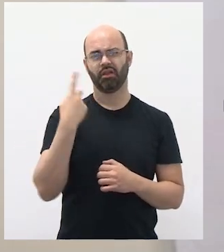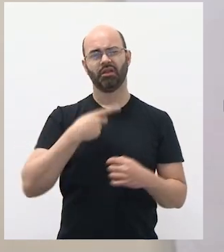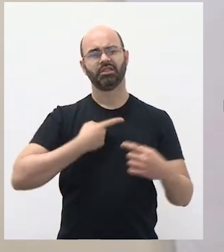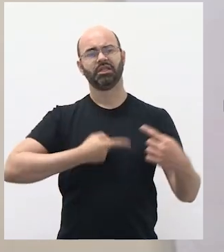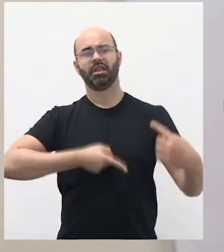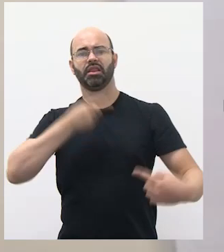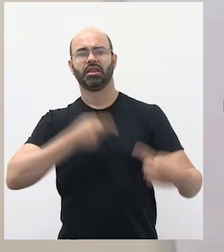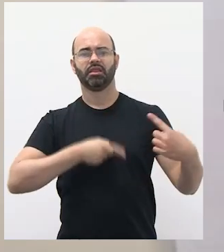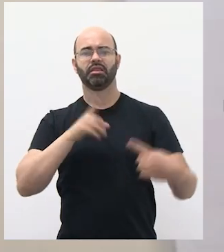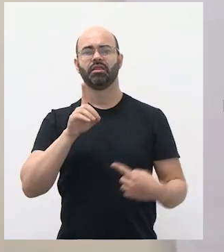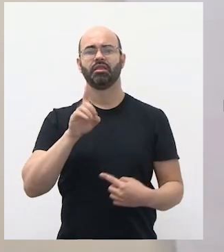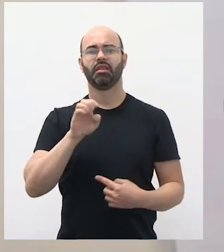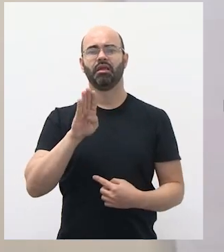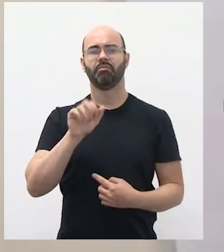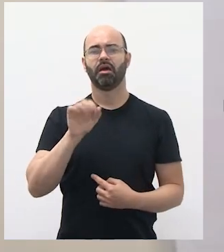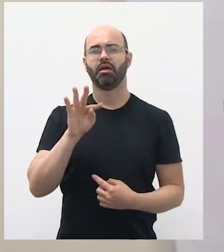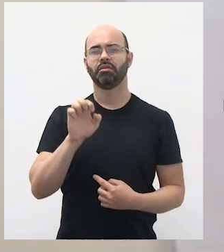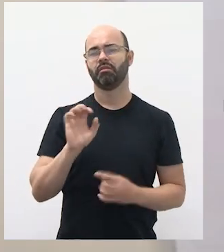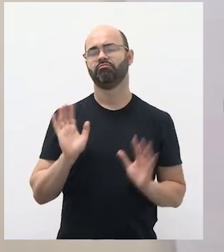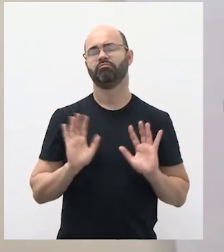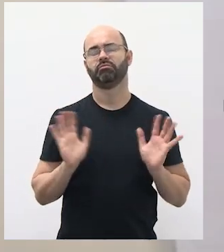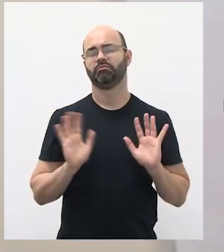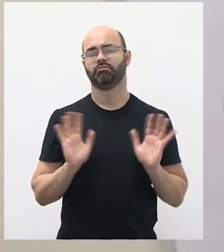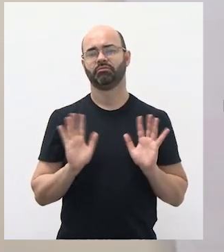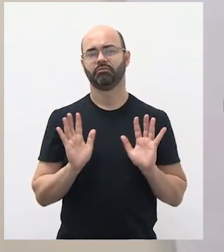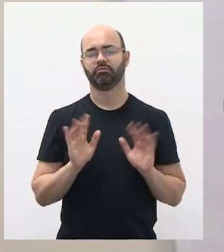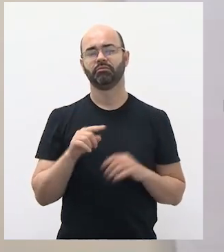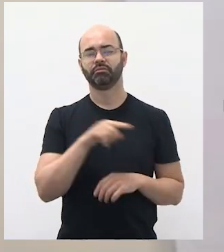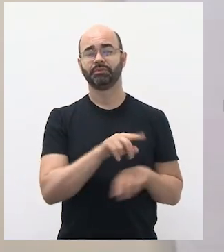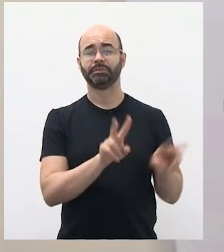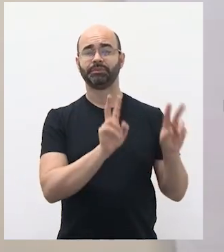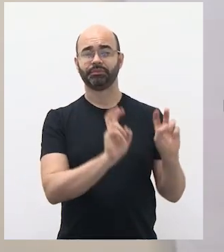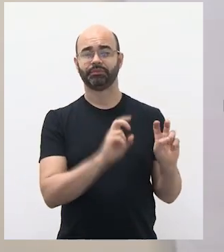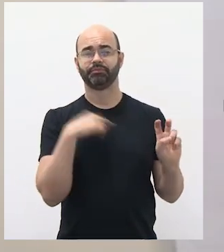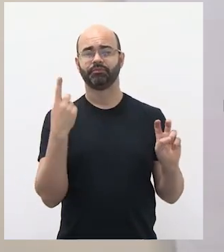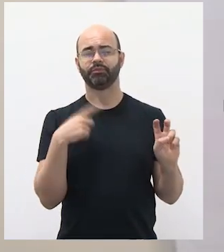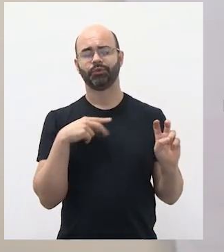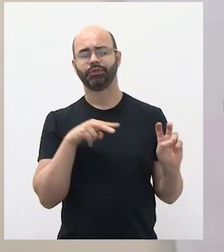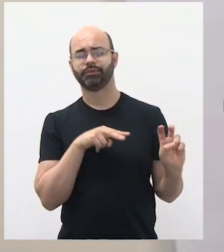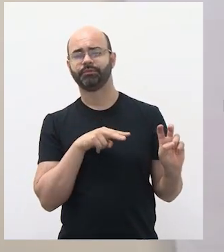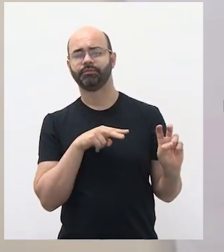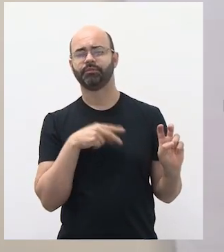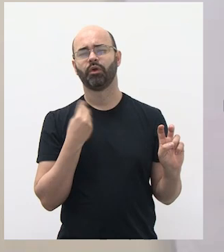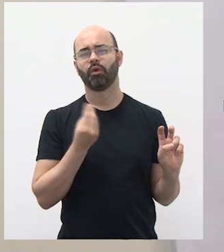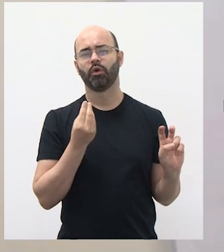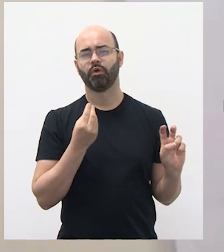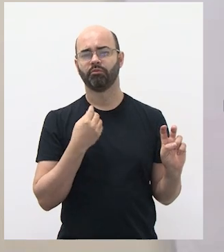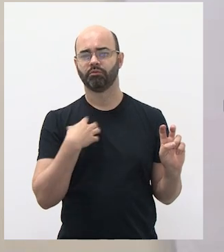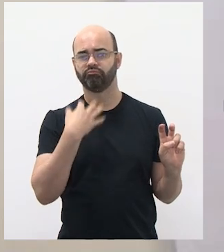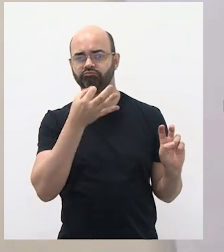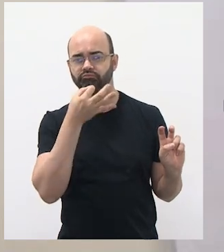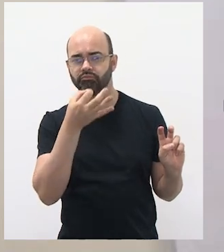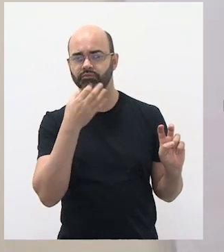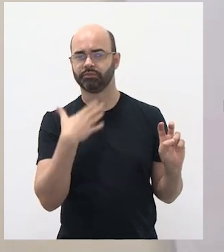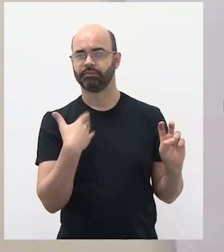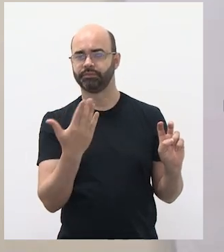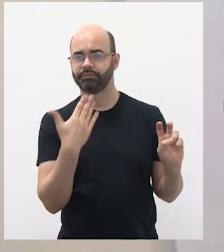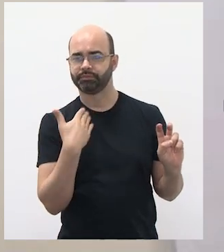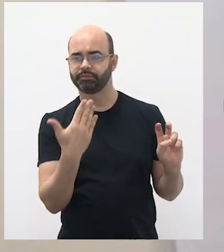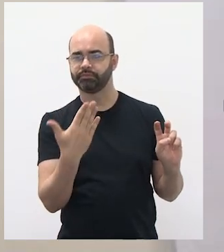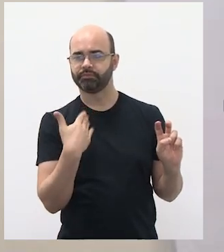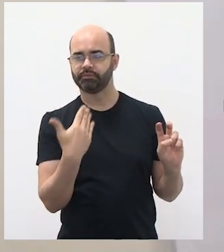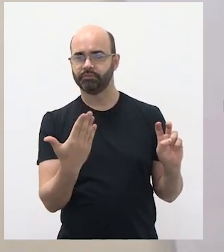é é um olhar para este tema que a gente precisa olhar com muito critério, sendo nós